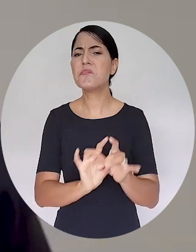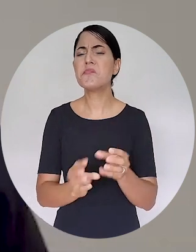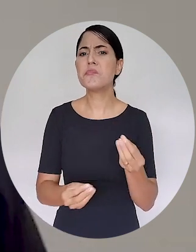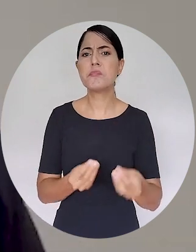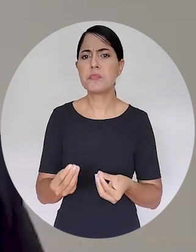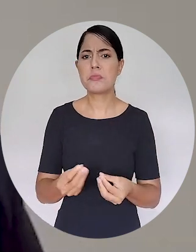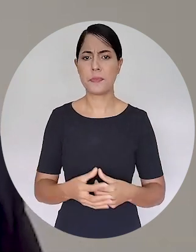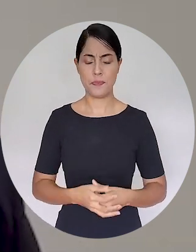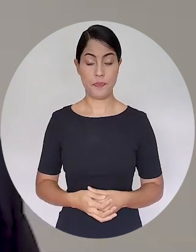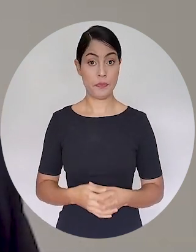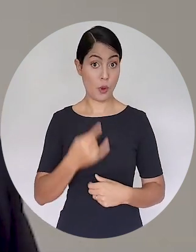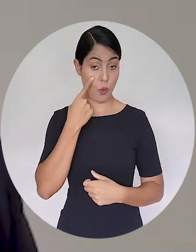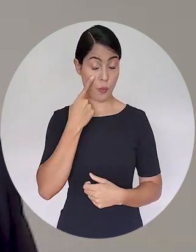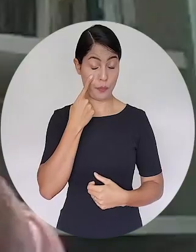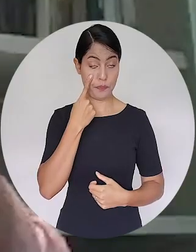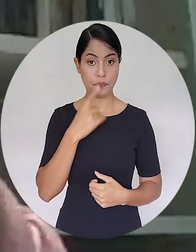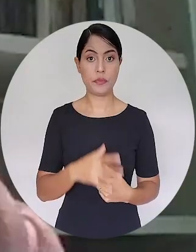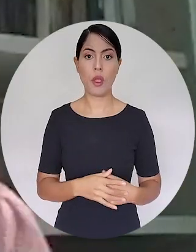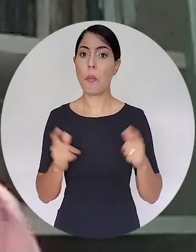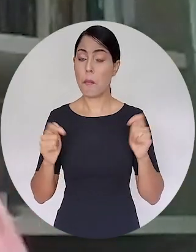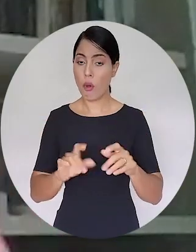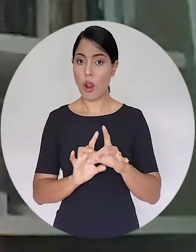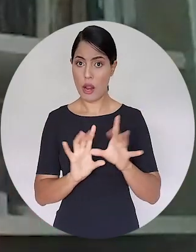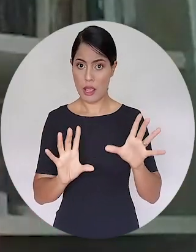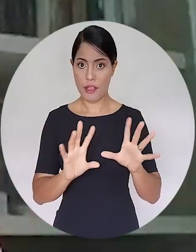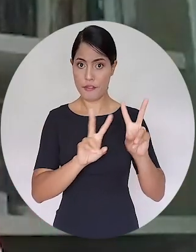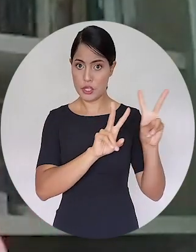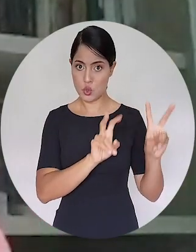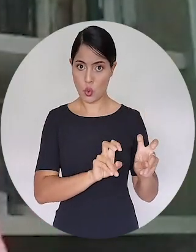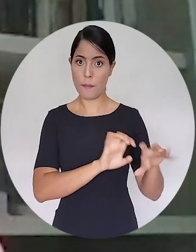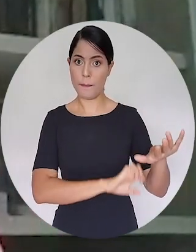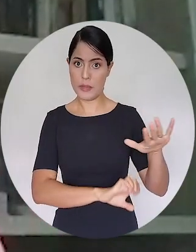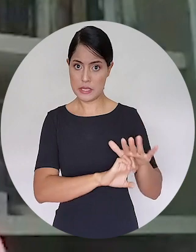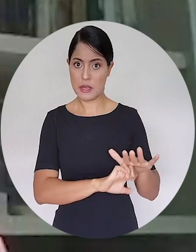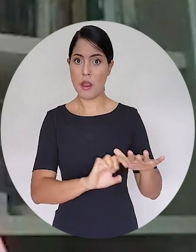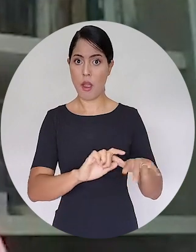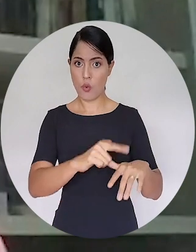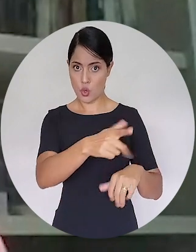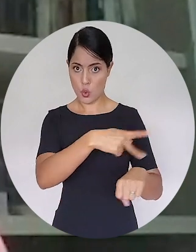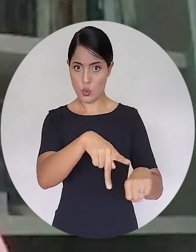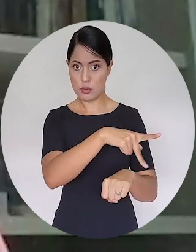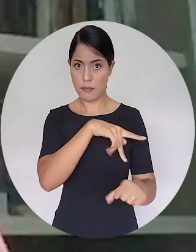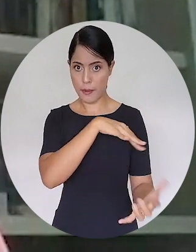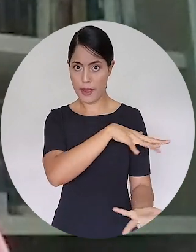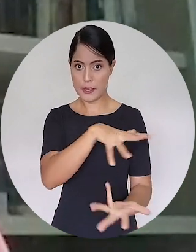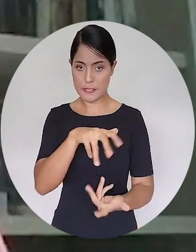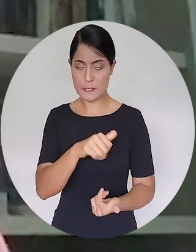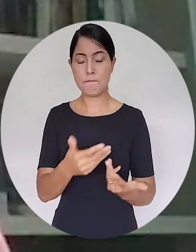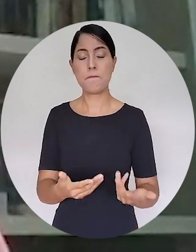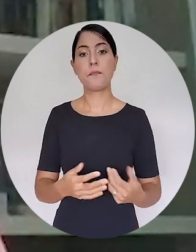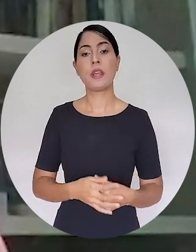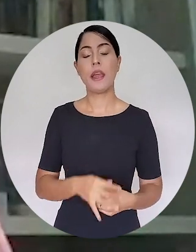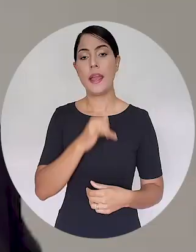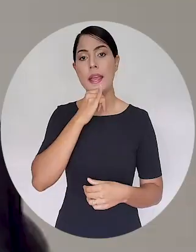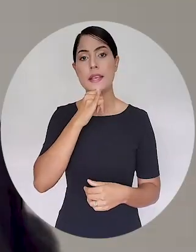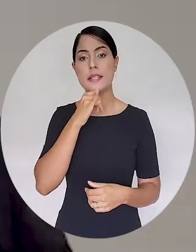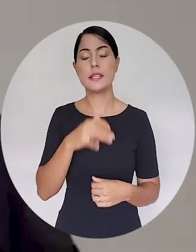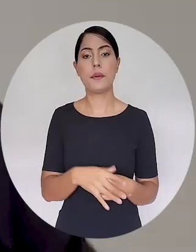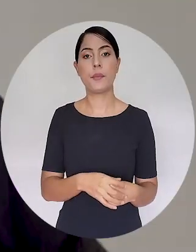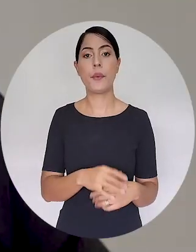segmento? Olha, você pode ter questões empresariais internacionais, né? Então, o fato de você ter